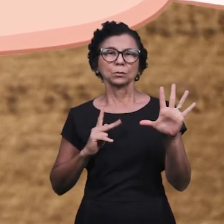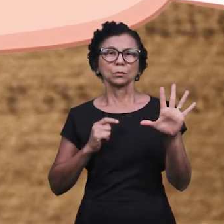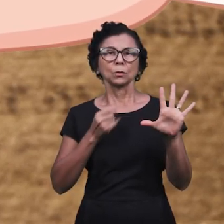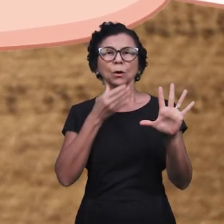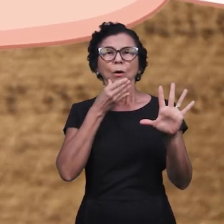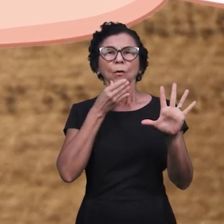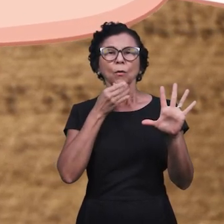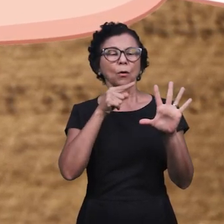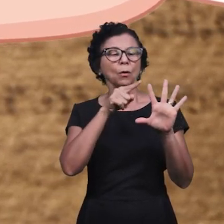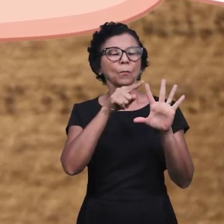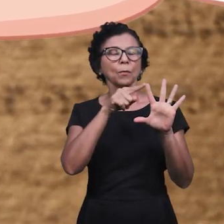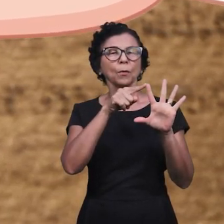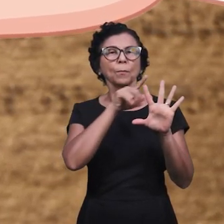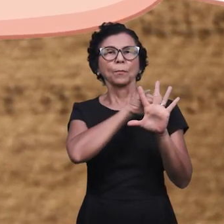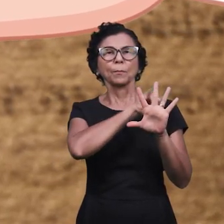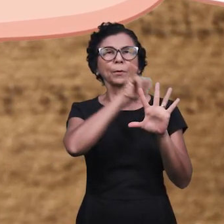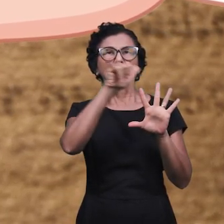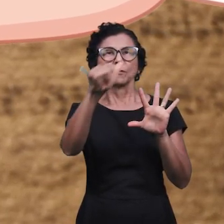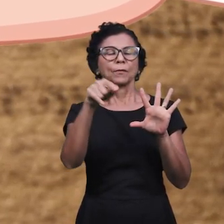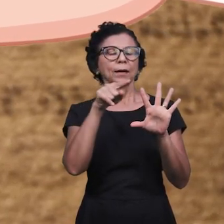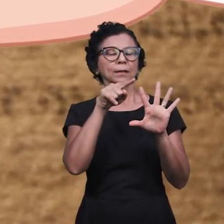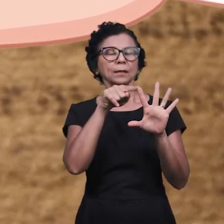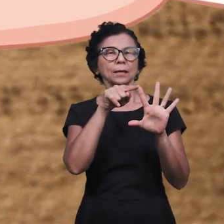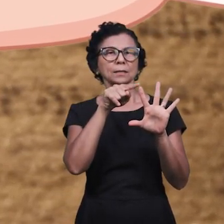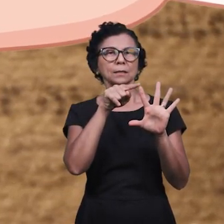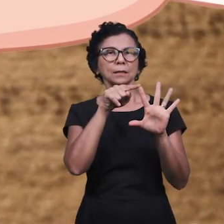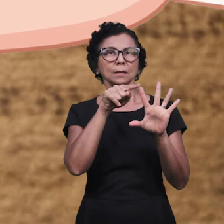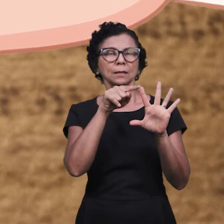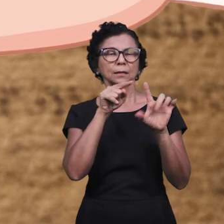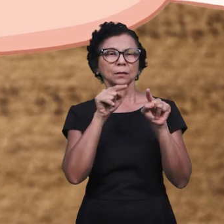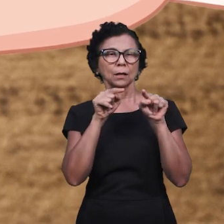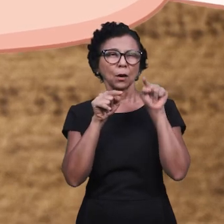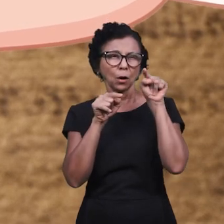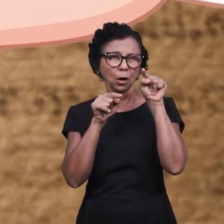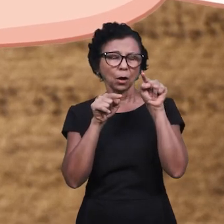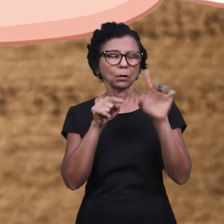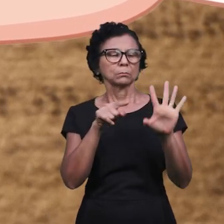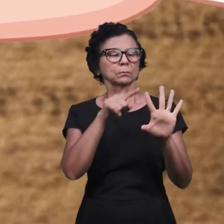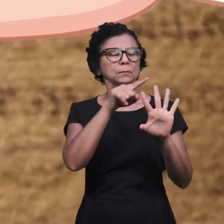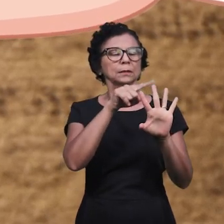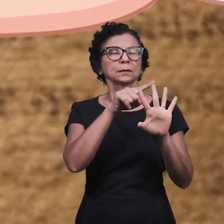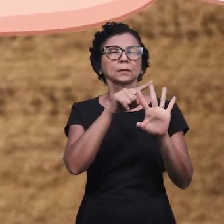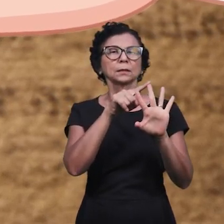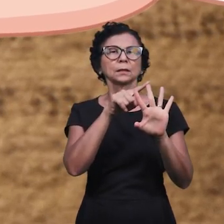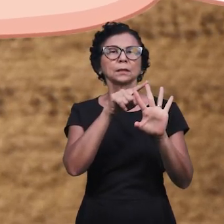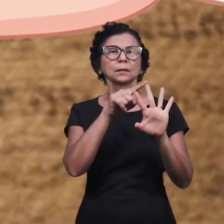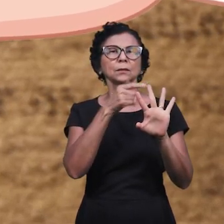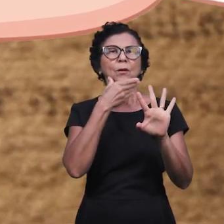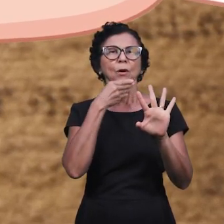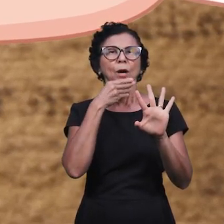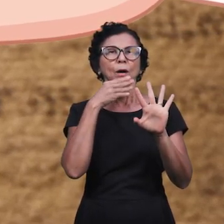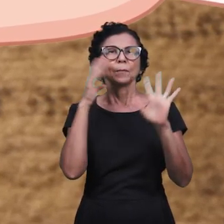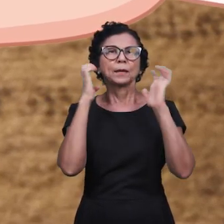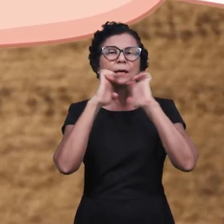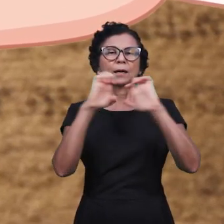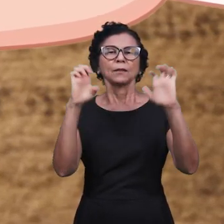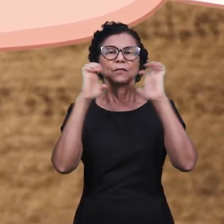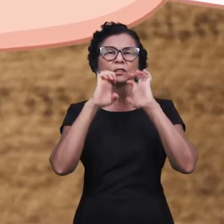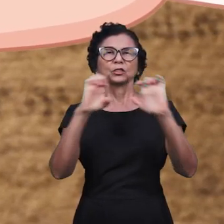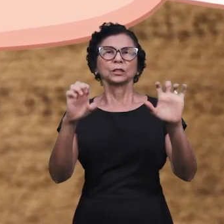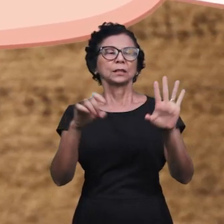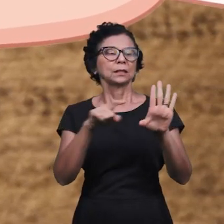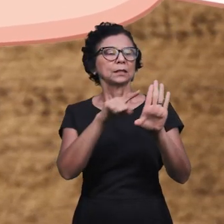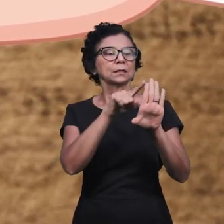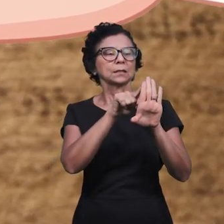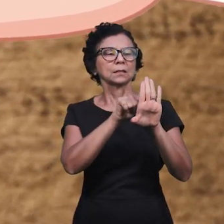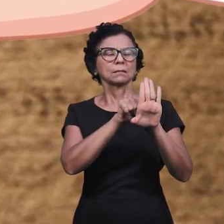que aponta, né? Então, aqui no dedo indicador. O evangelista, se nós tivermos a curiosidade de ver, nós vamos ver que é o maior dedo,